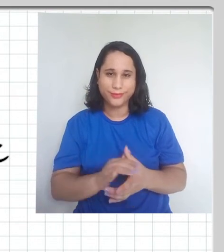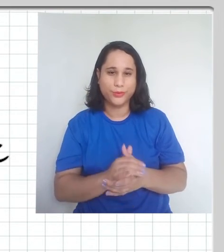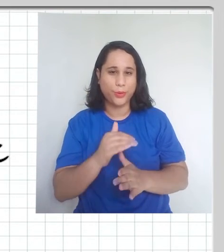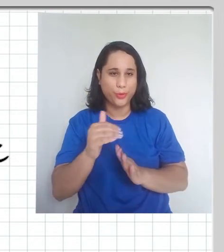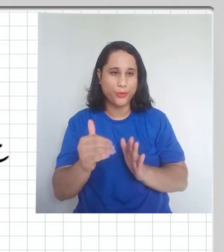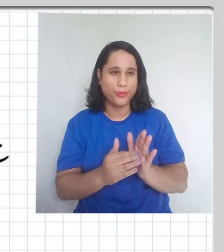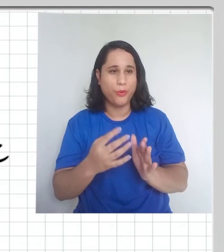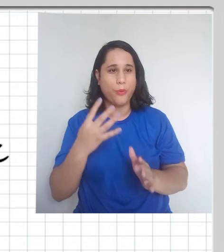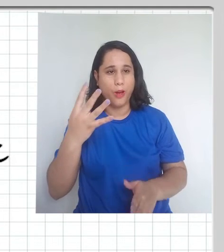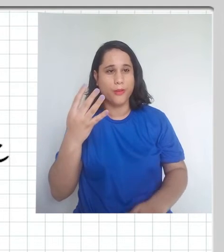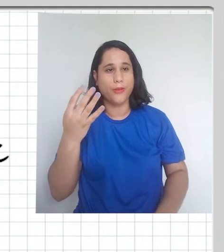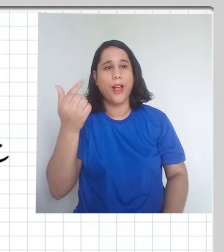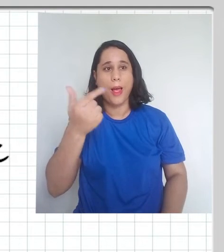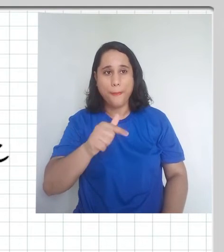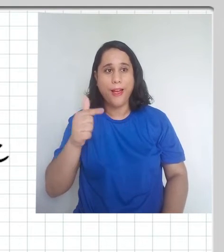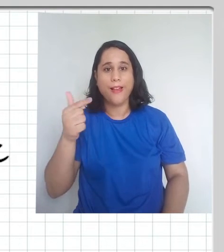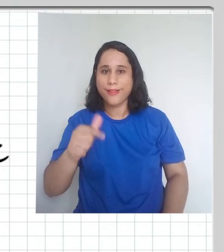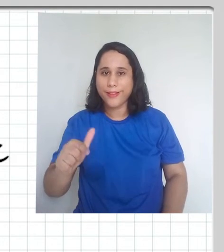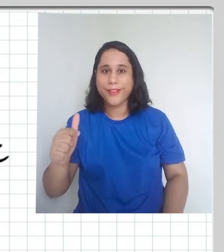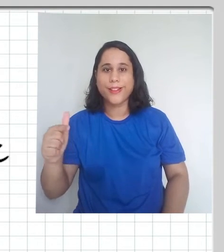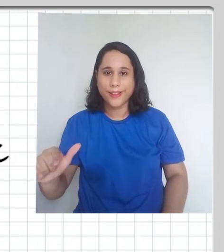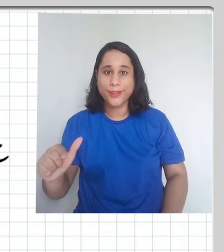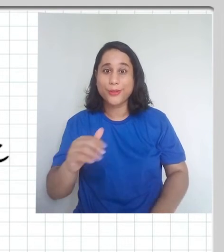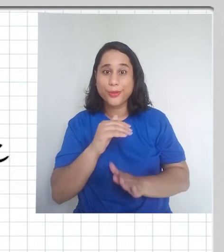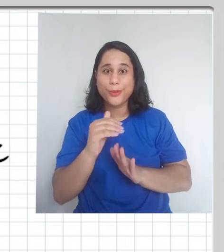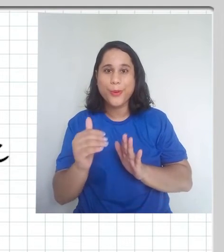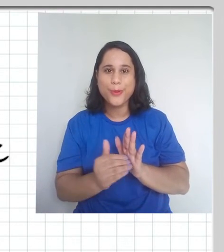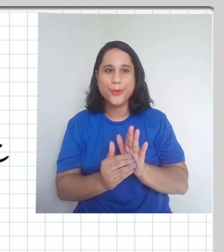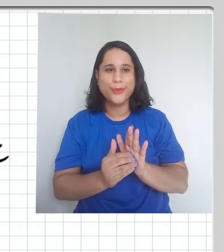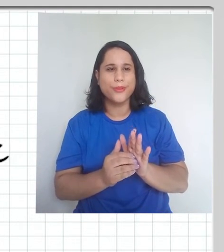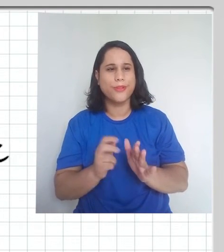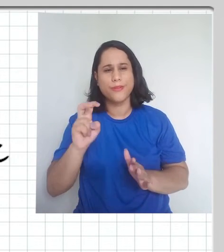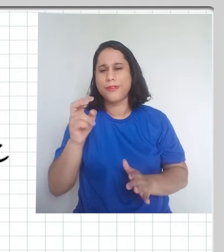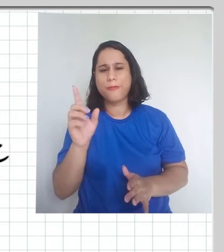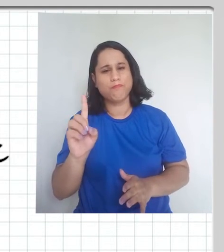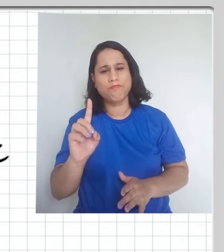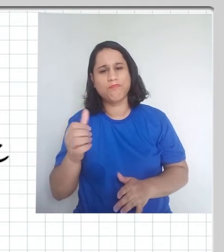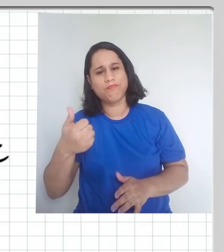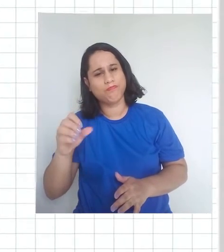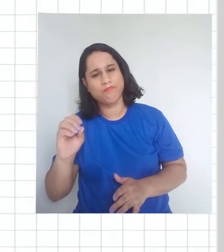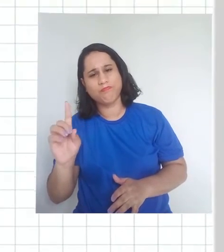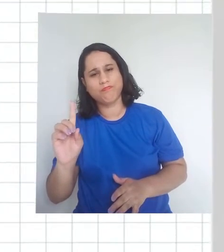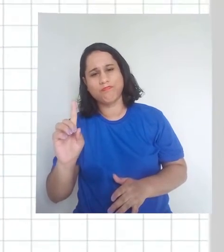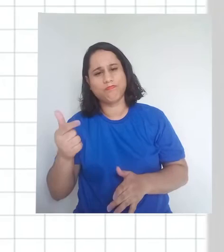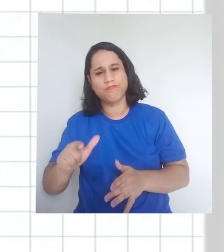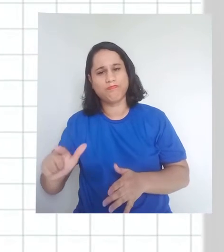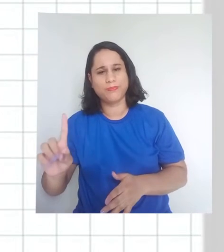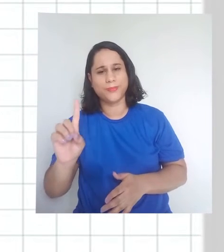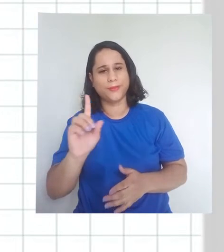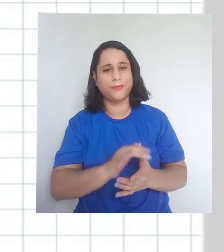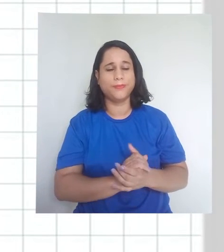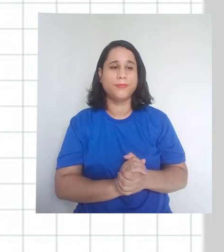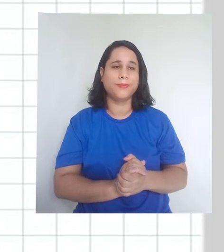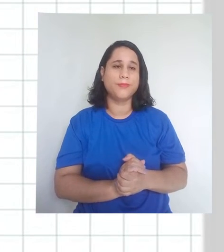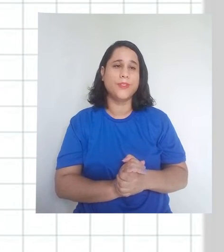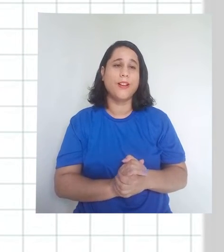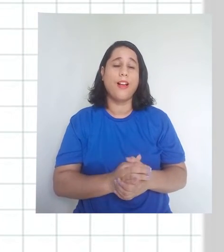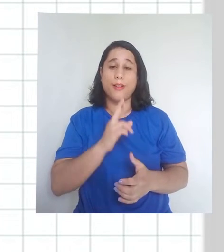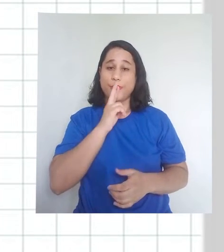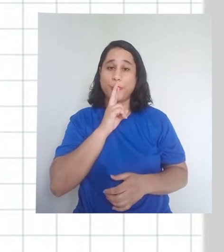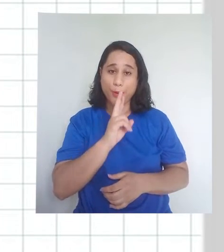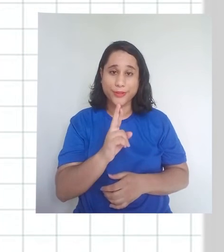O 4 sim, ó. O 4 repetiu em todos. Tá vendo? O 5 não, o 10 também não. Então, a